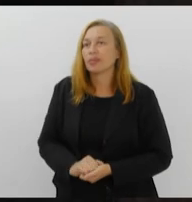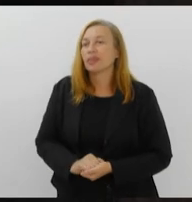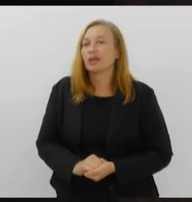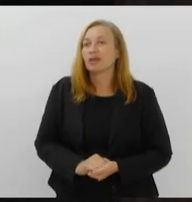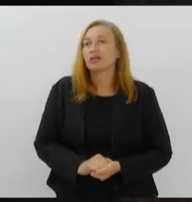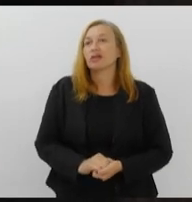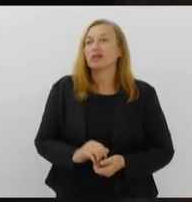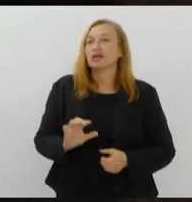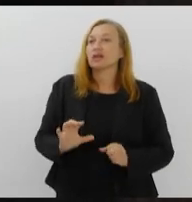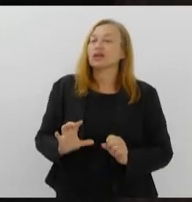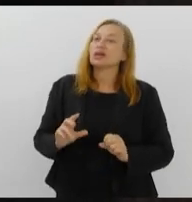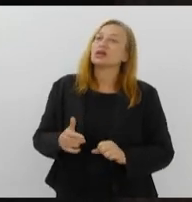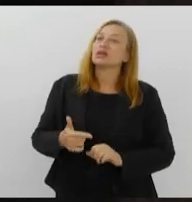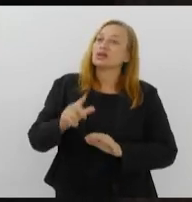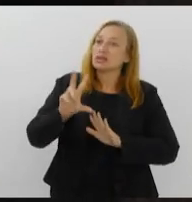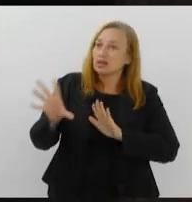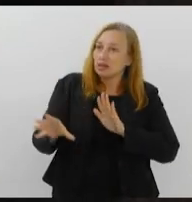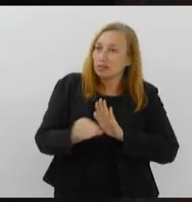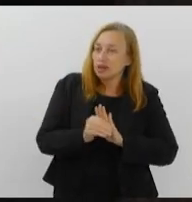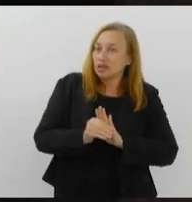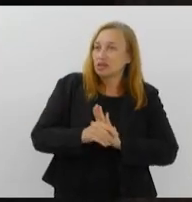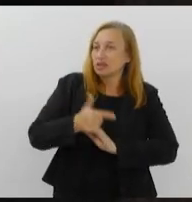A nossa segunda emenda ao projeto,